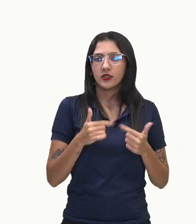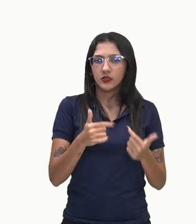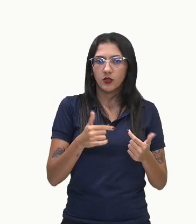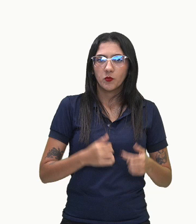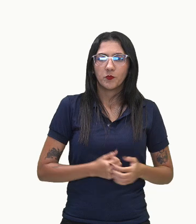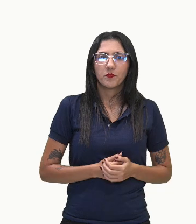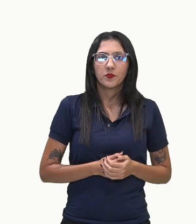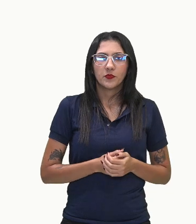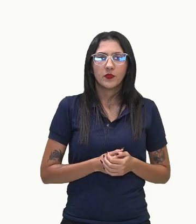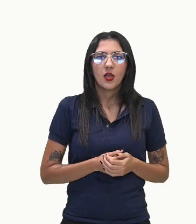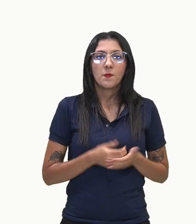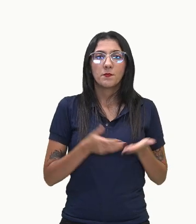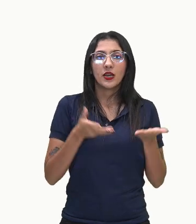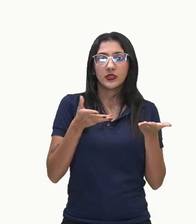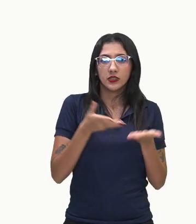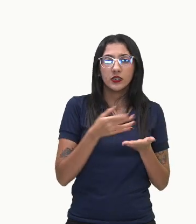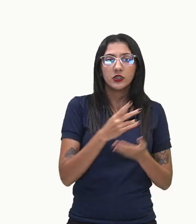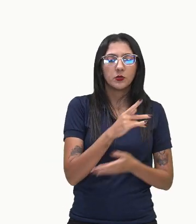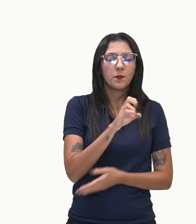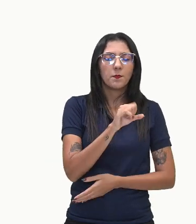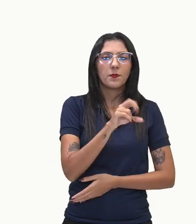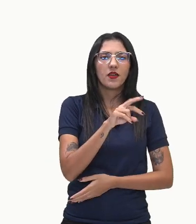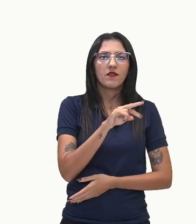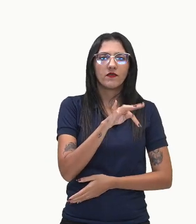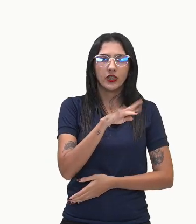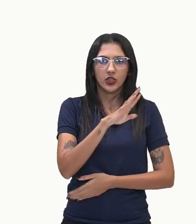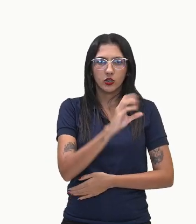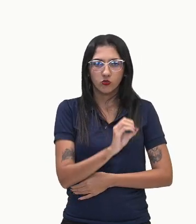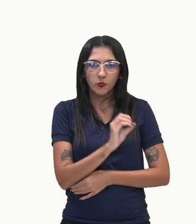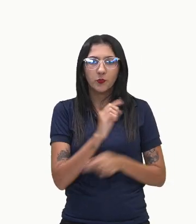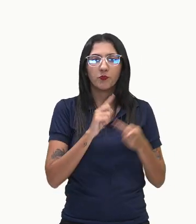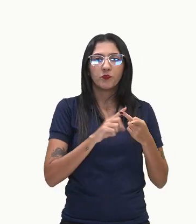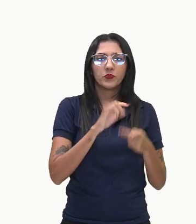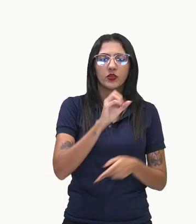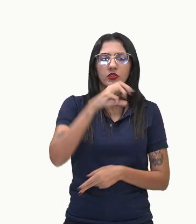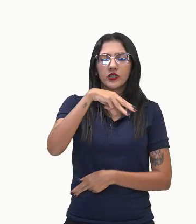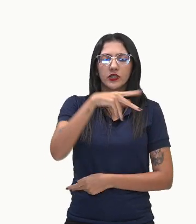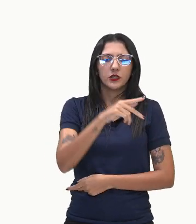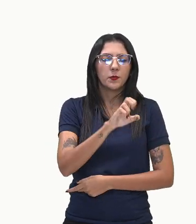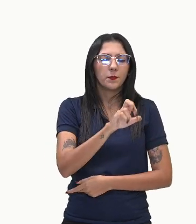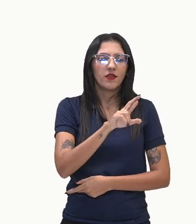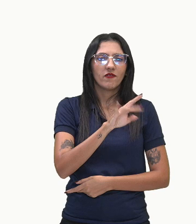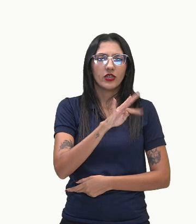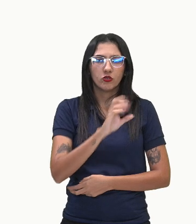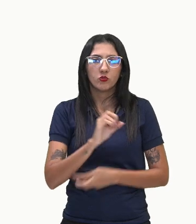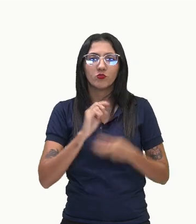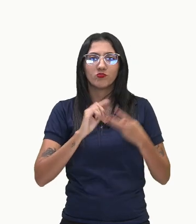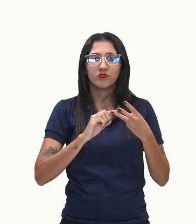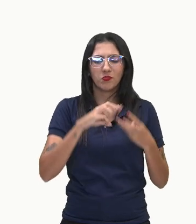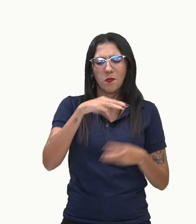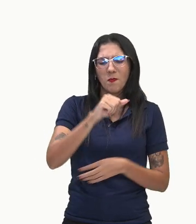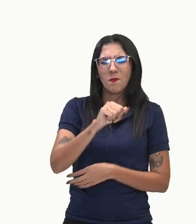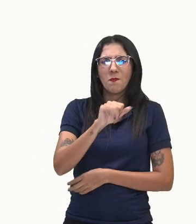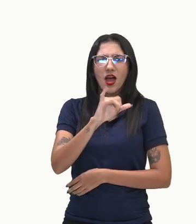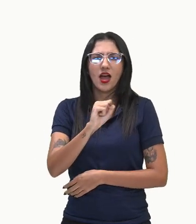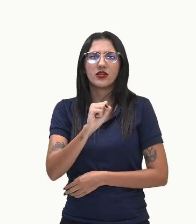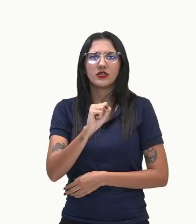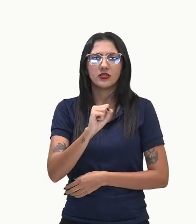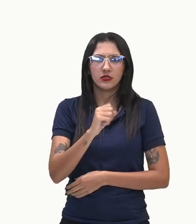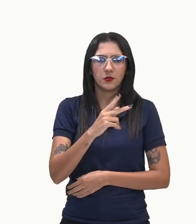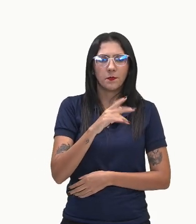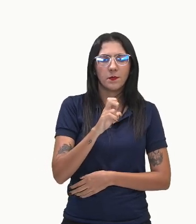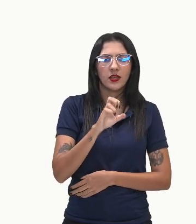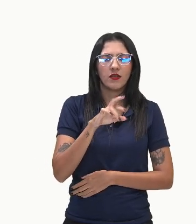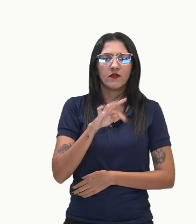Presente, pretérito perfeito, pretérito imperfeito e pretérito mais que perfeito. E